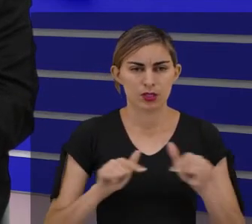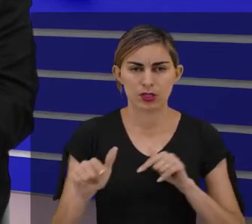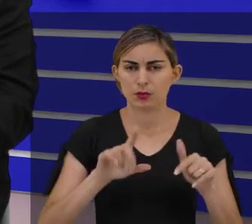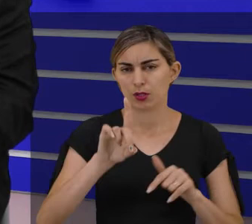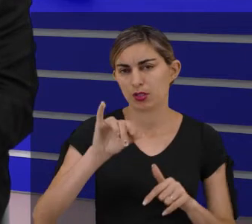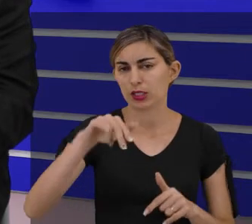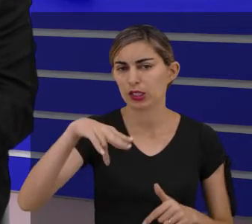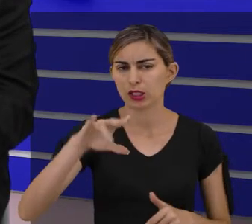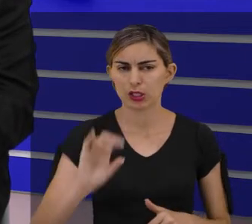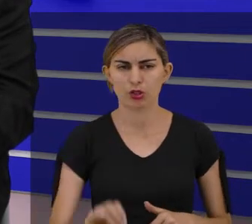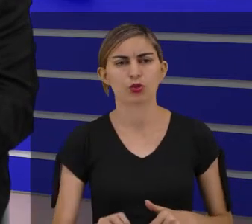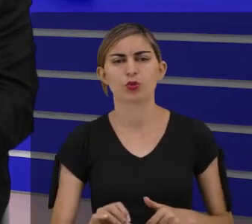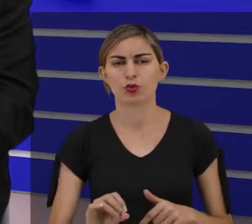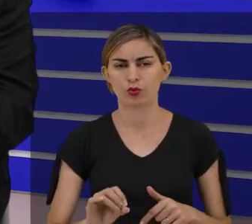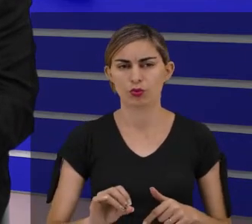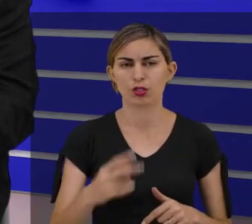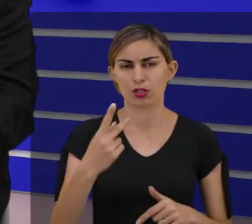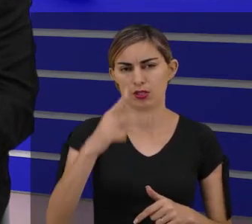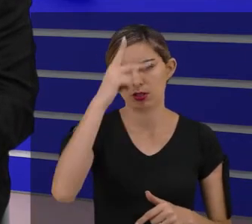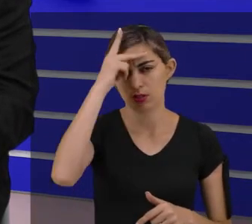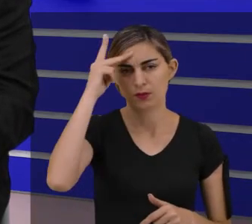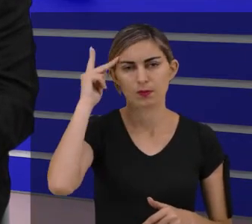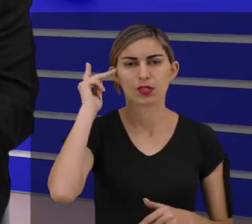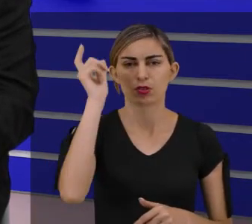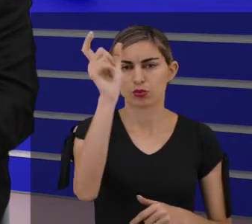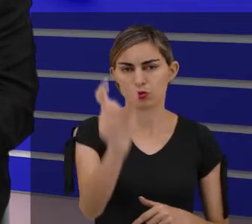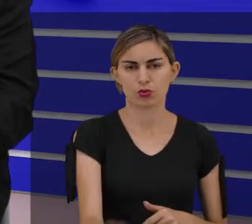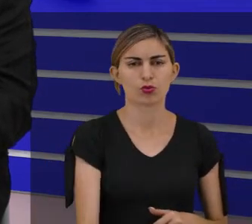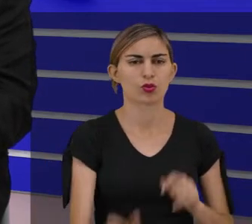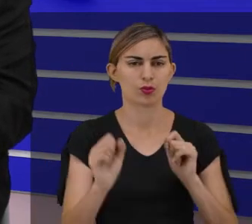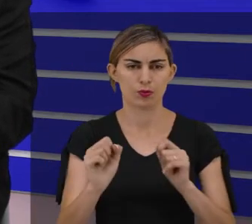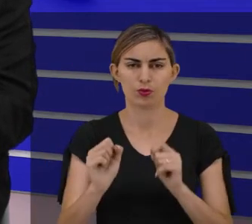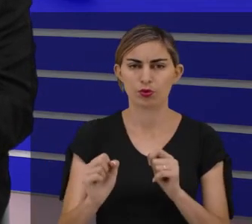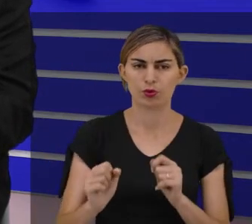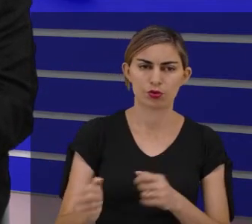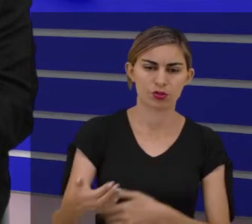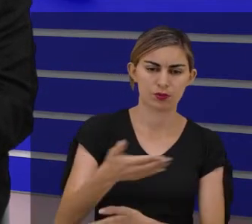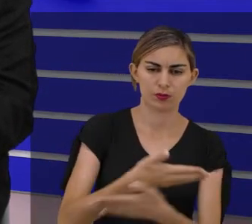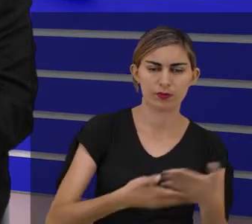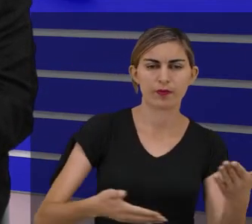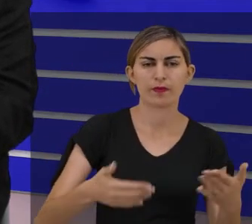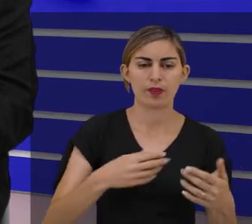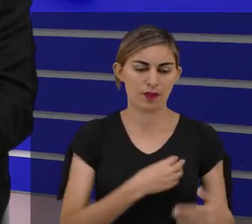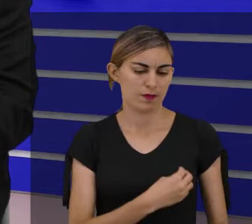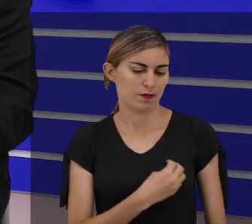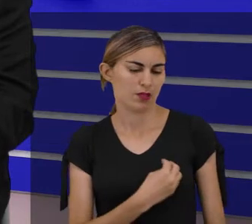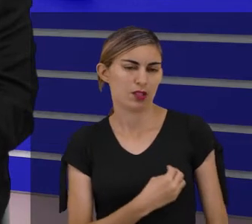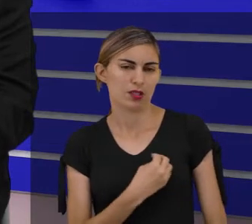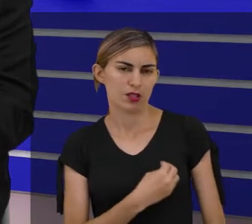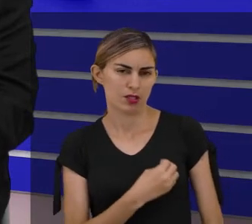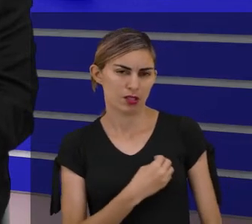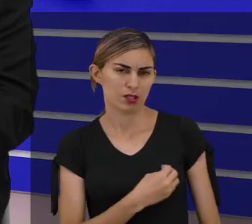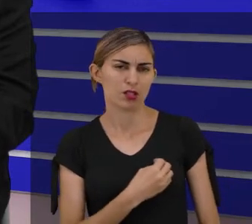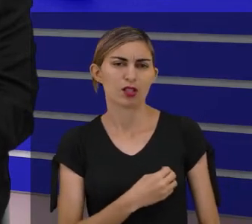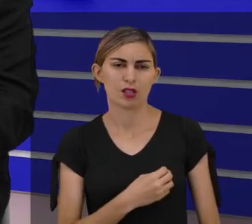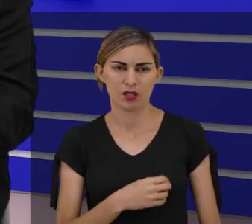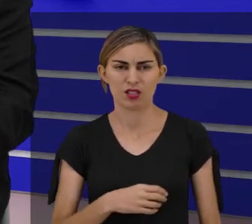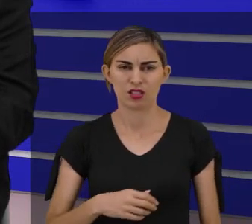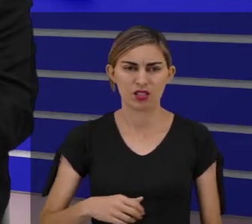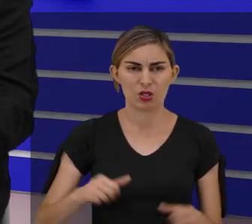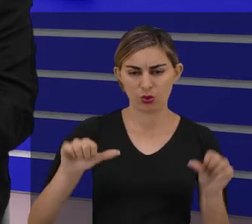trabalho digno, de forma que esta pessoa possa operacionalizar sua vida sem